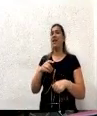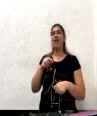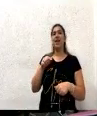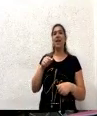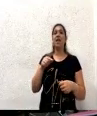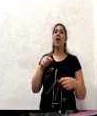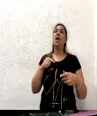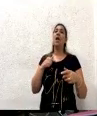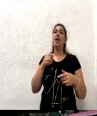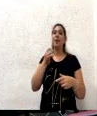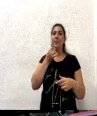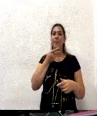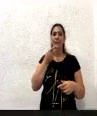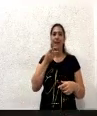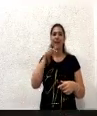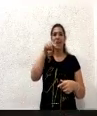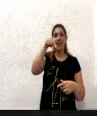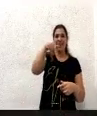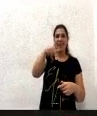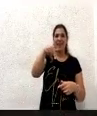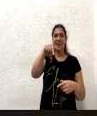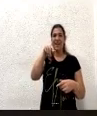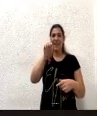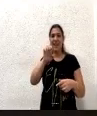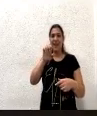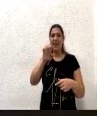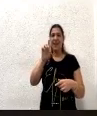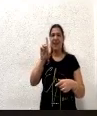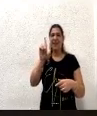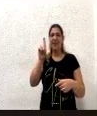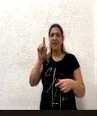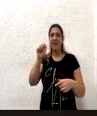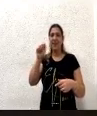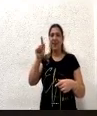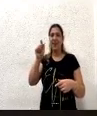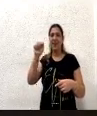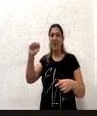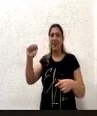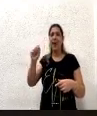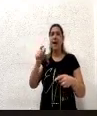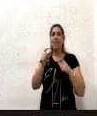um trava-língua essa vacina. A gente quase fala um palavrão, né?